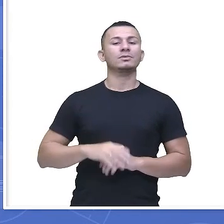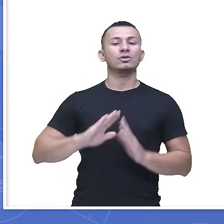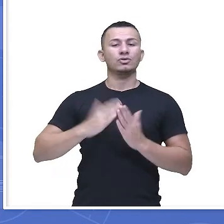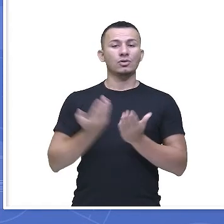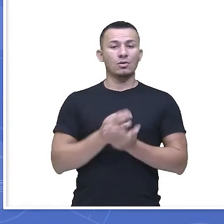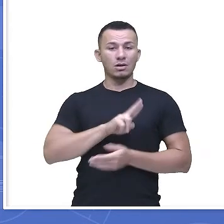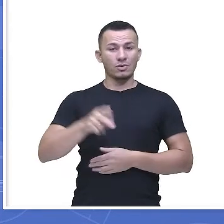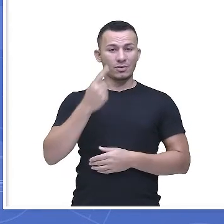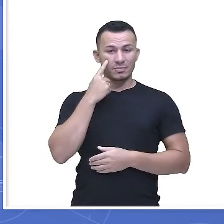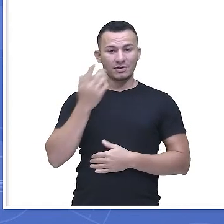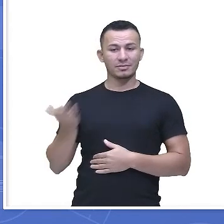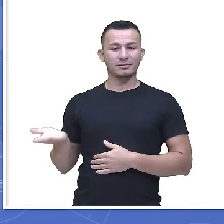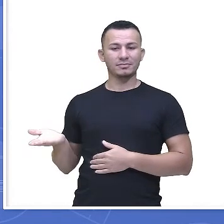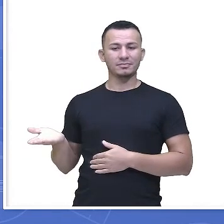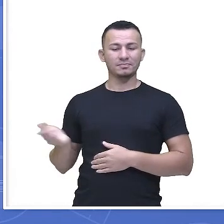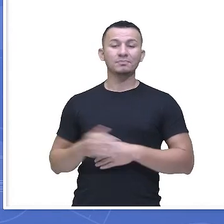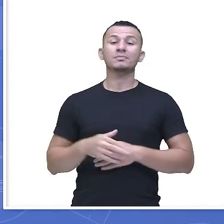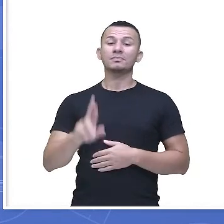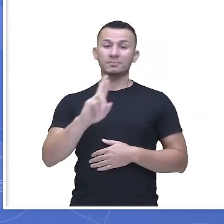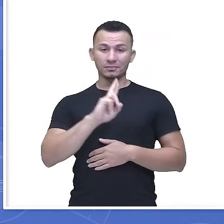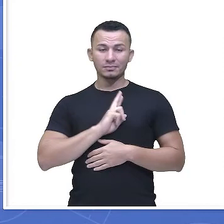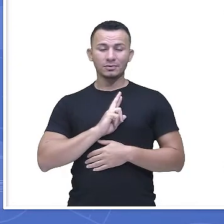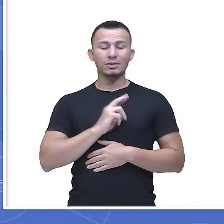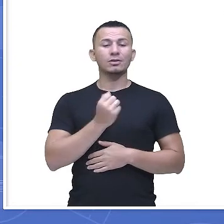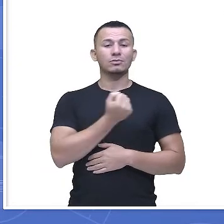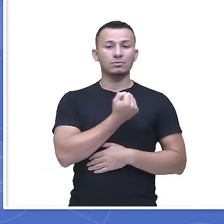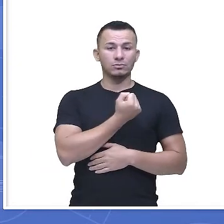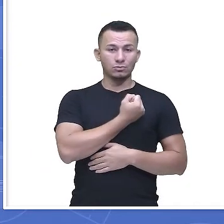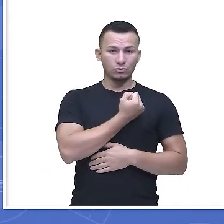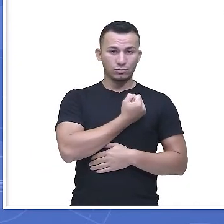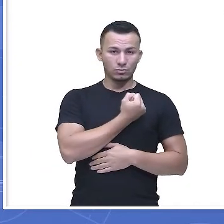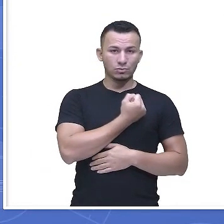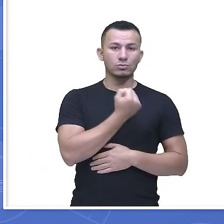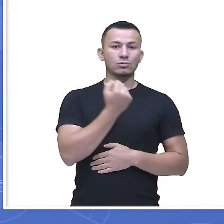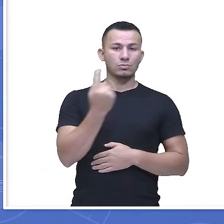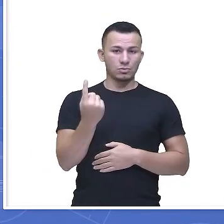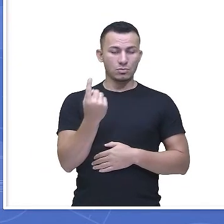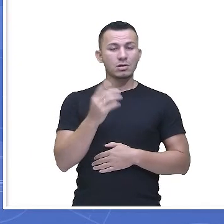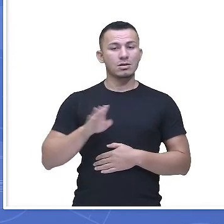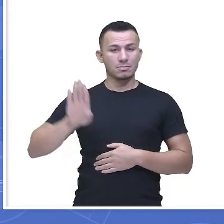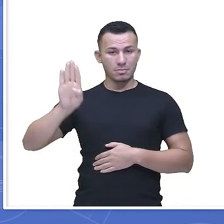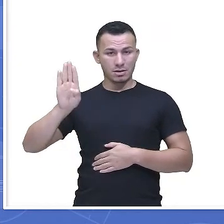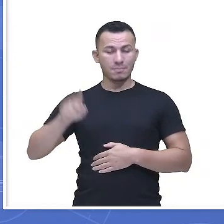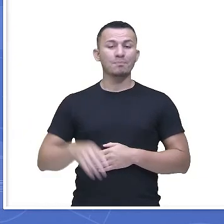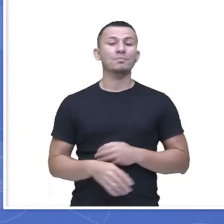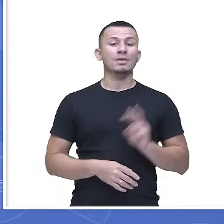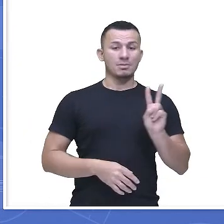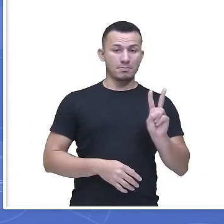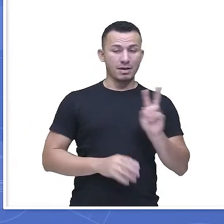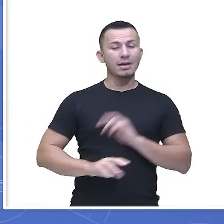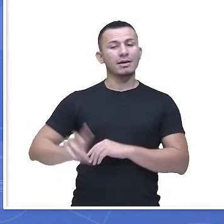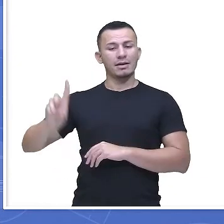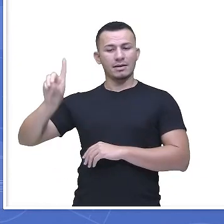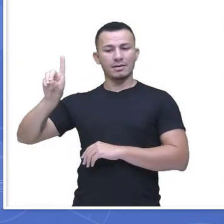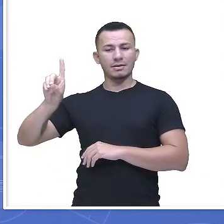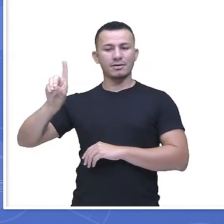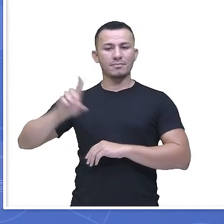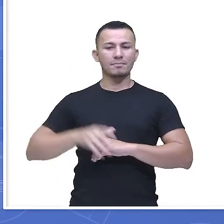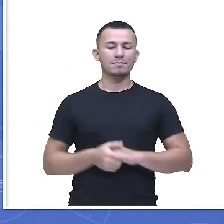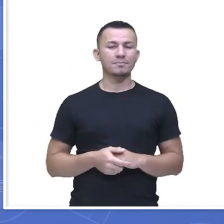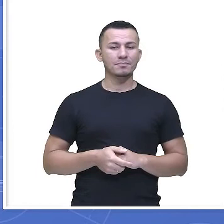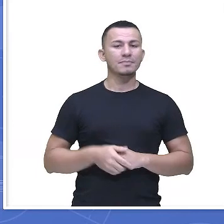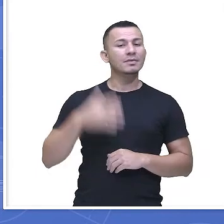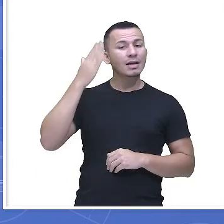Petrônio Portela, respondeu aí que a questão 1 é a B e a questão 2 é a D. Vamos lá, vamos ver se